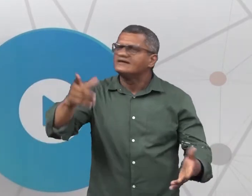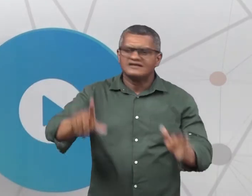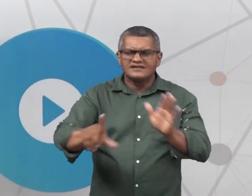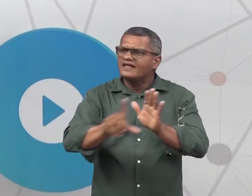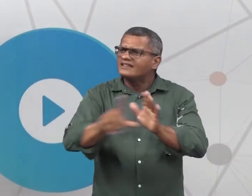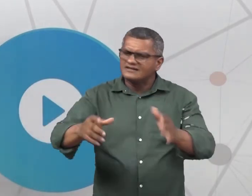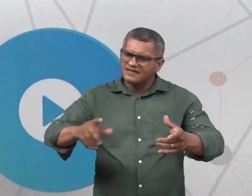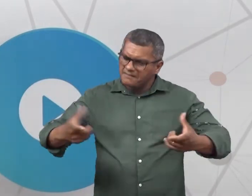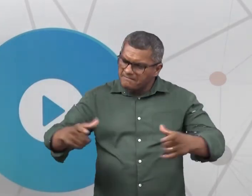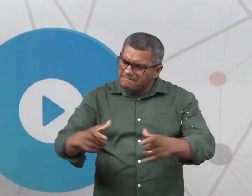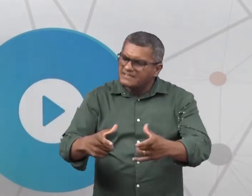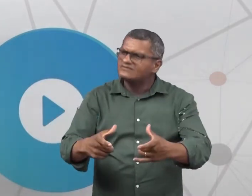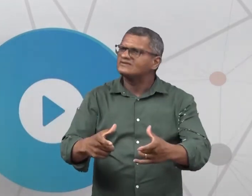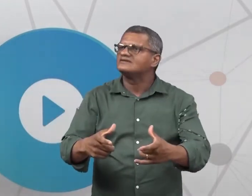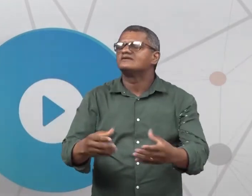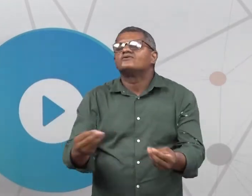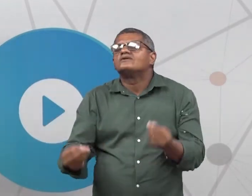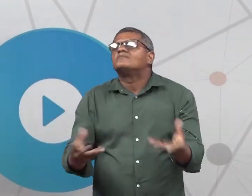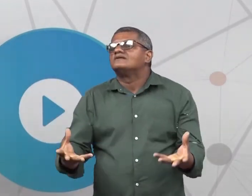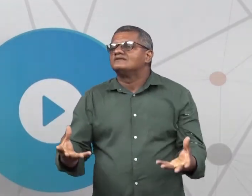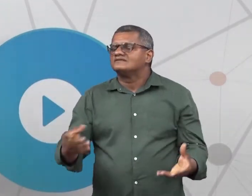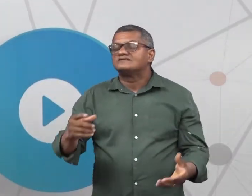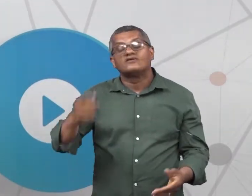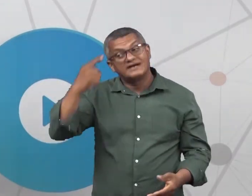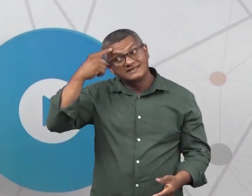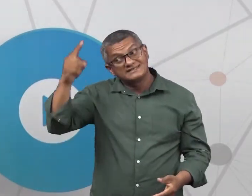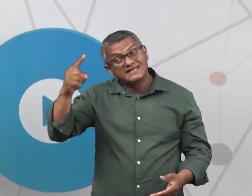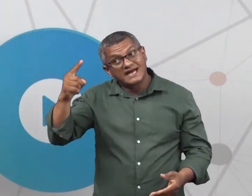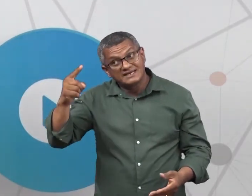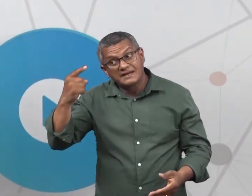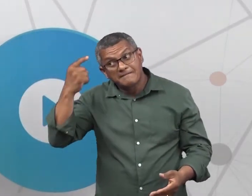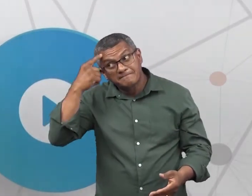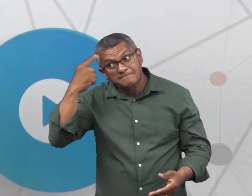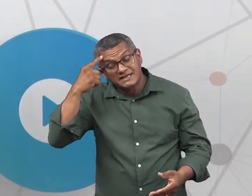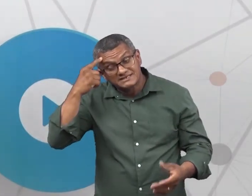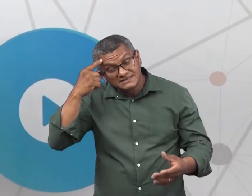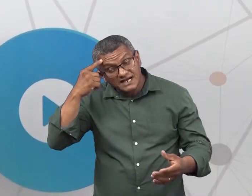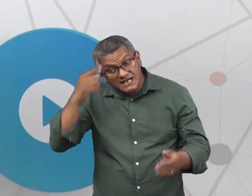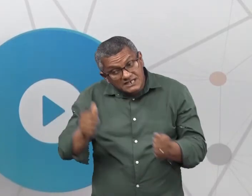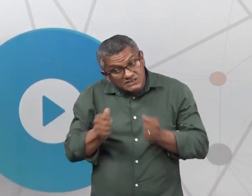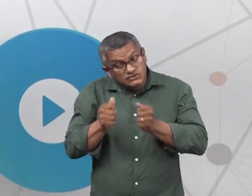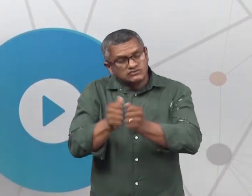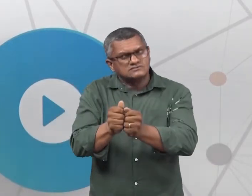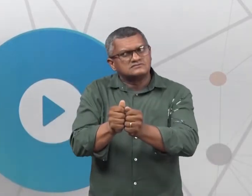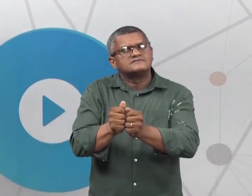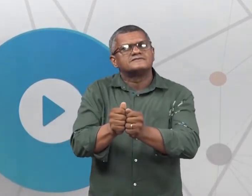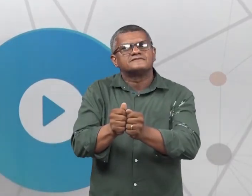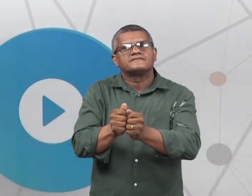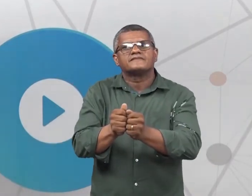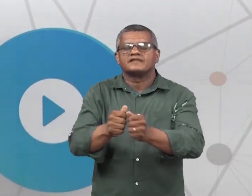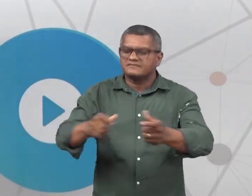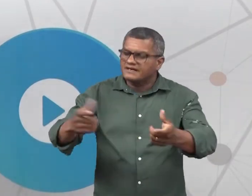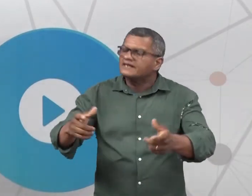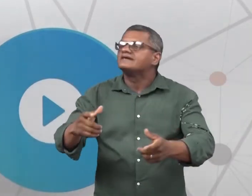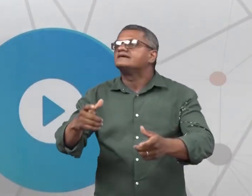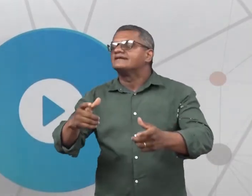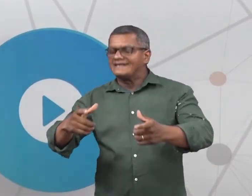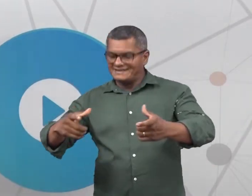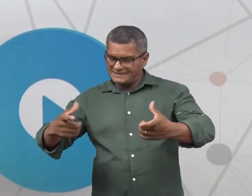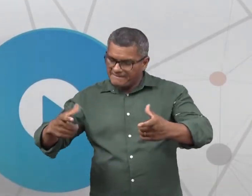como minorias. Por isso, a ideia é obter o consenso, né, para mobilizar, então,